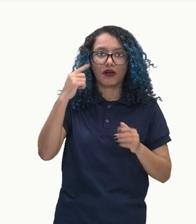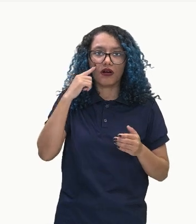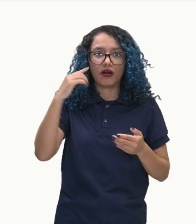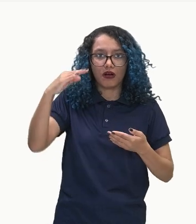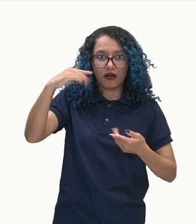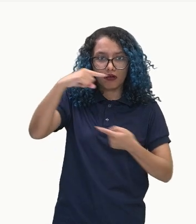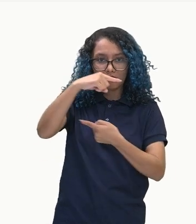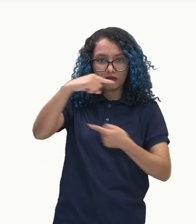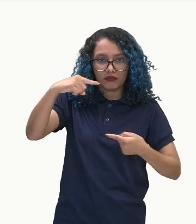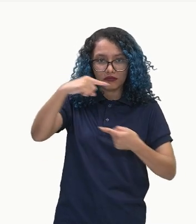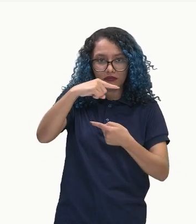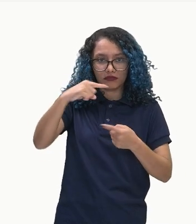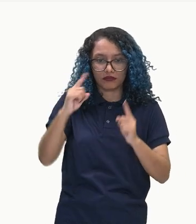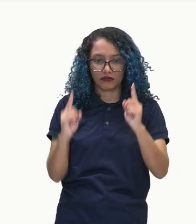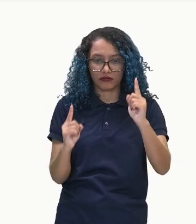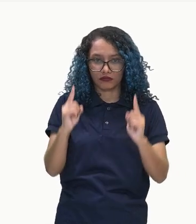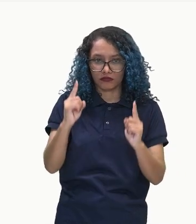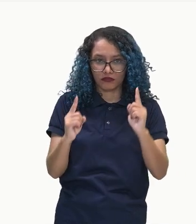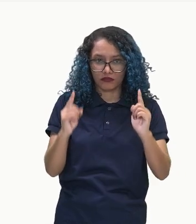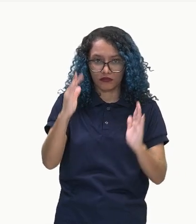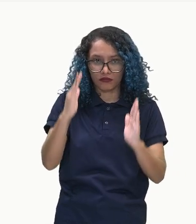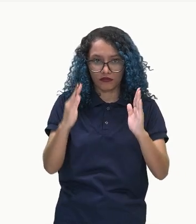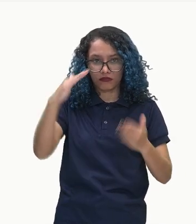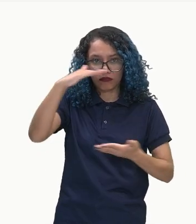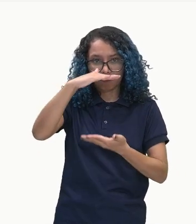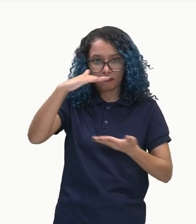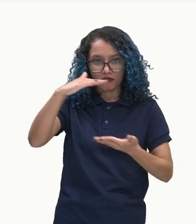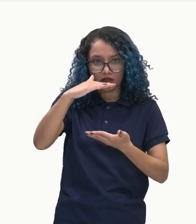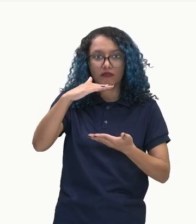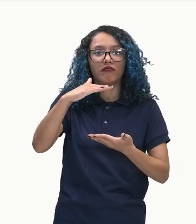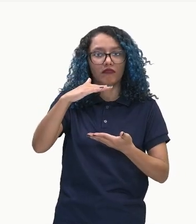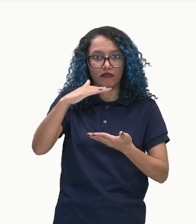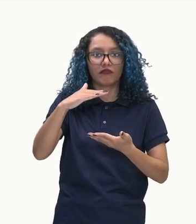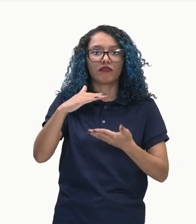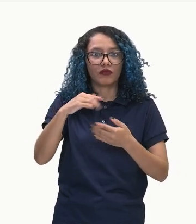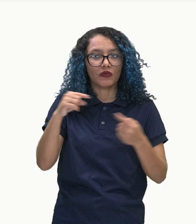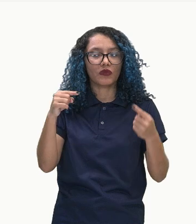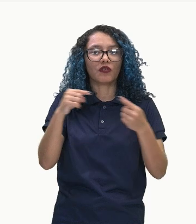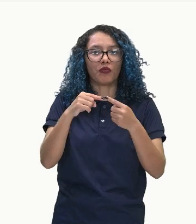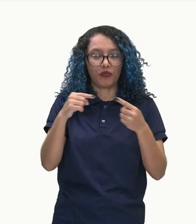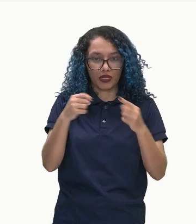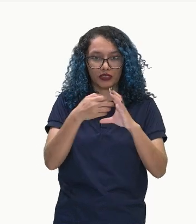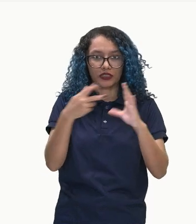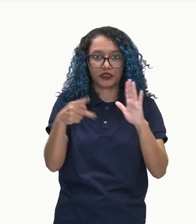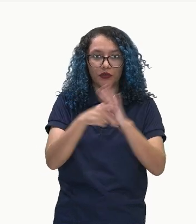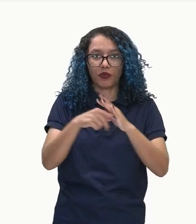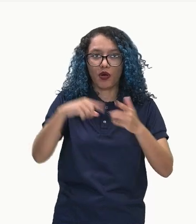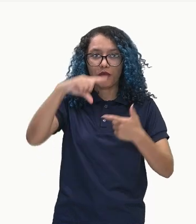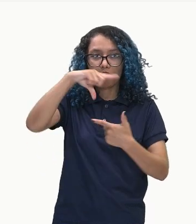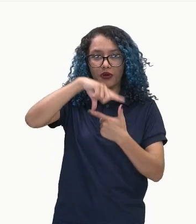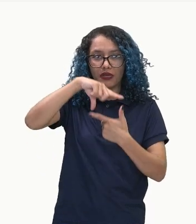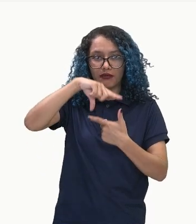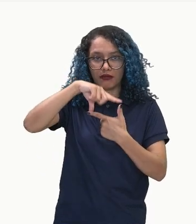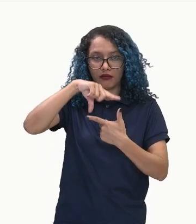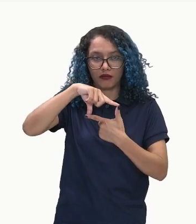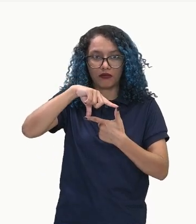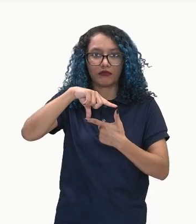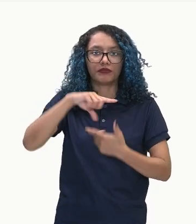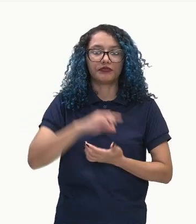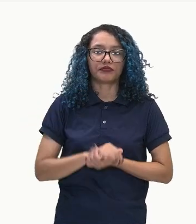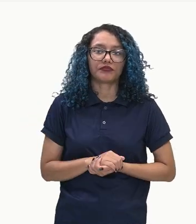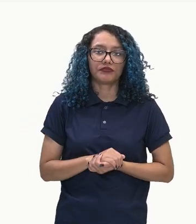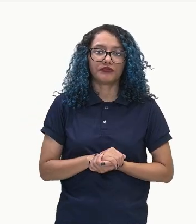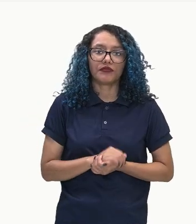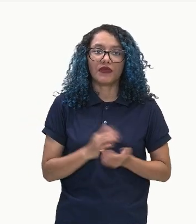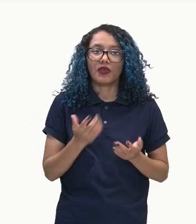oposto a esse e esse lado é oposto a esse. Então, finalizamos a propriedade aí de um paralelogramo que é um retângulo, tá bom? Pode